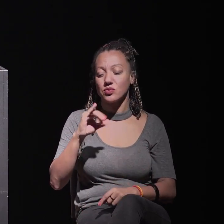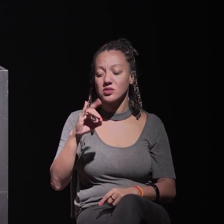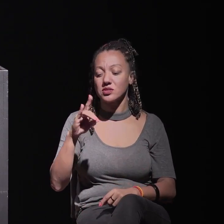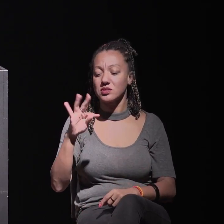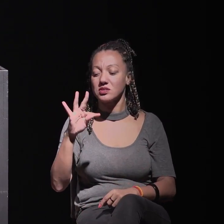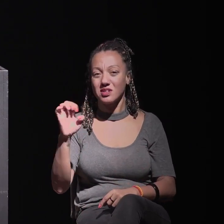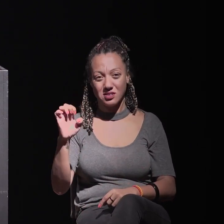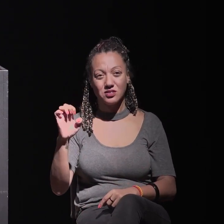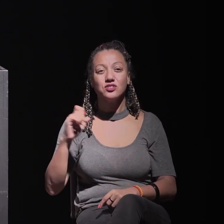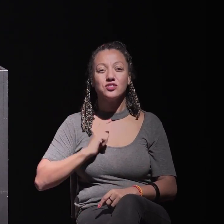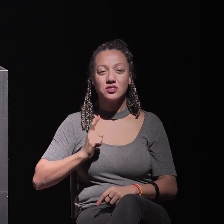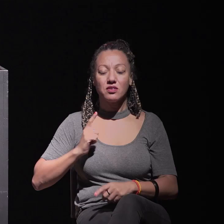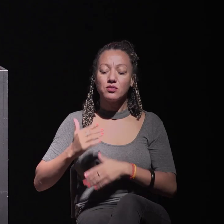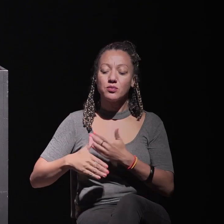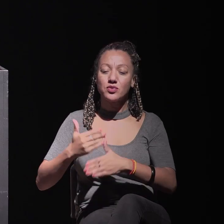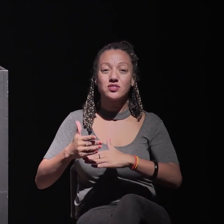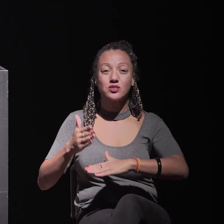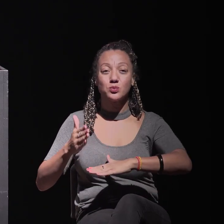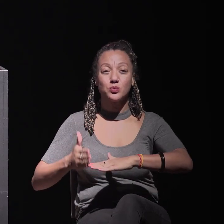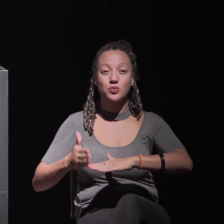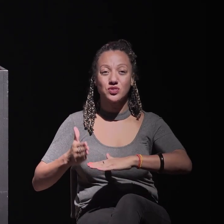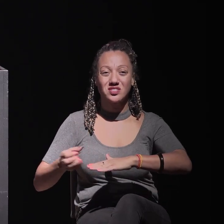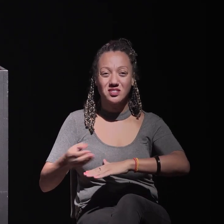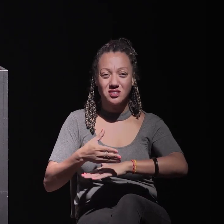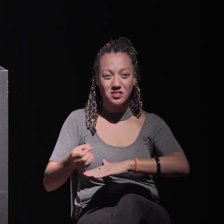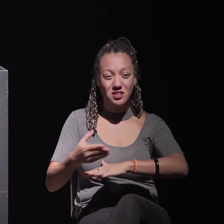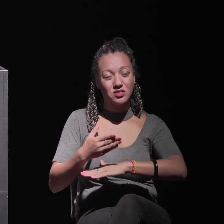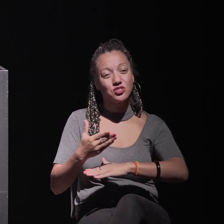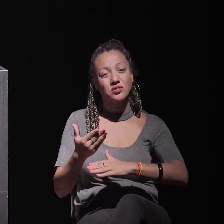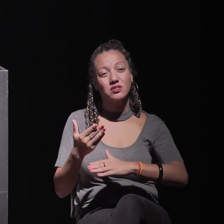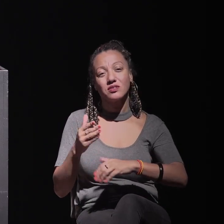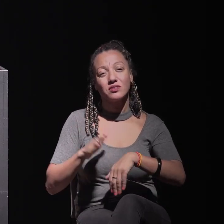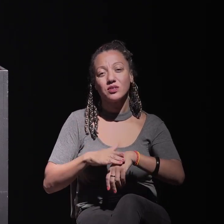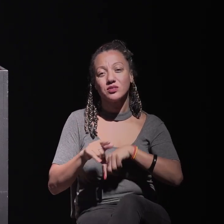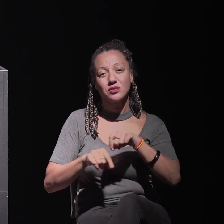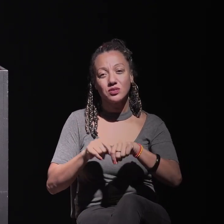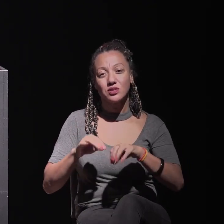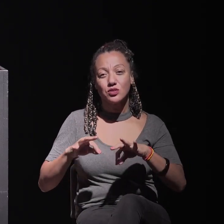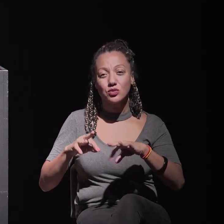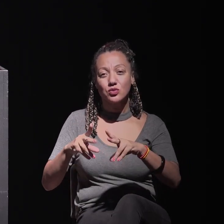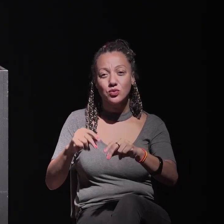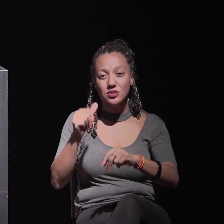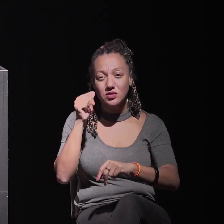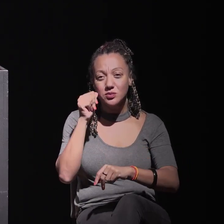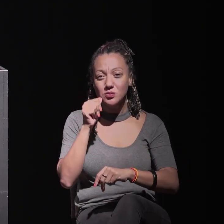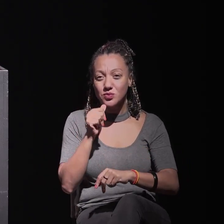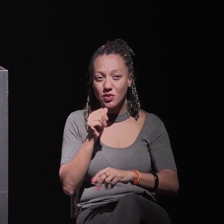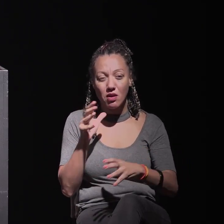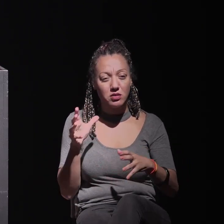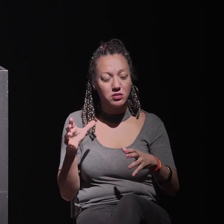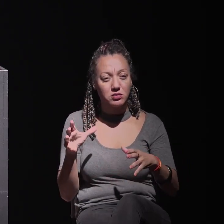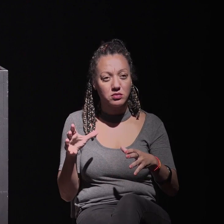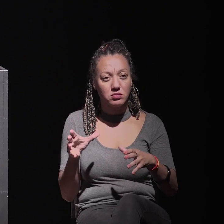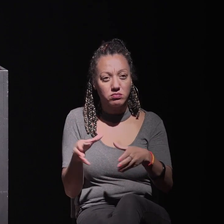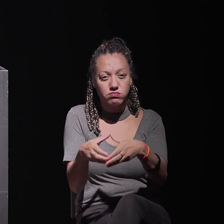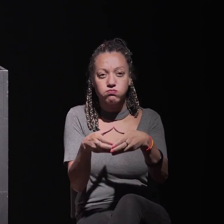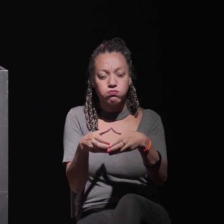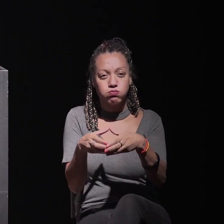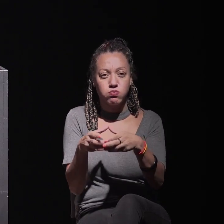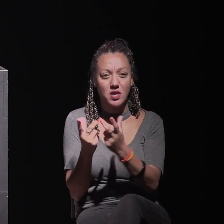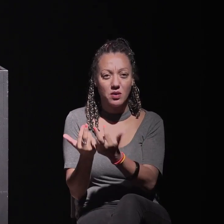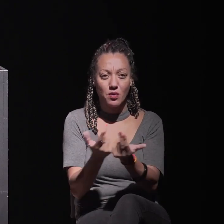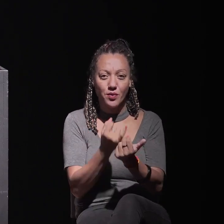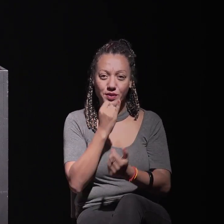da modernidade, que une as mulheres numa categoria única. Então, todas as opressões que as mulheres sofrem, as mulheres negras